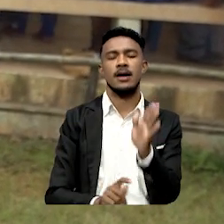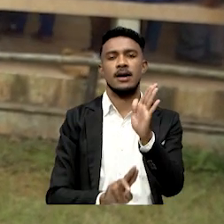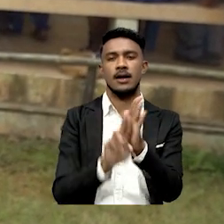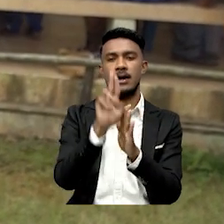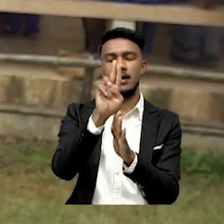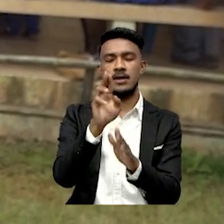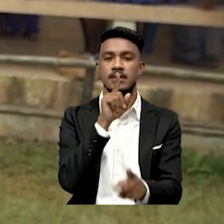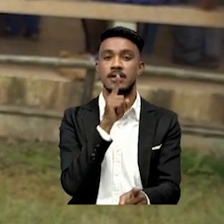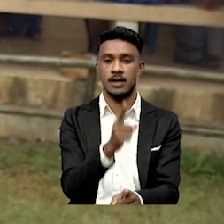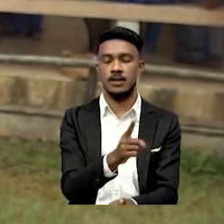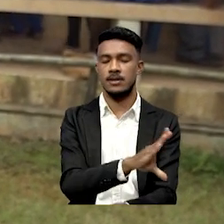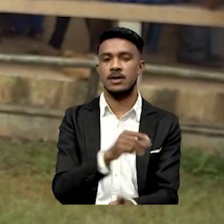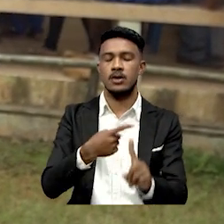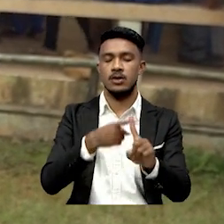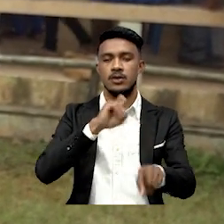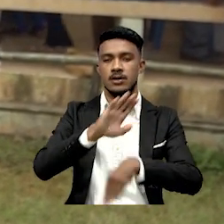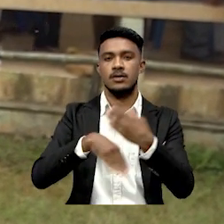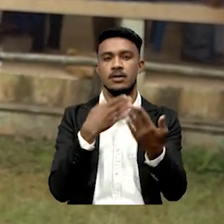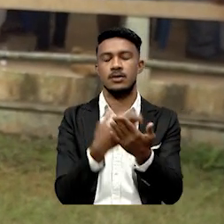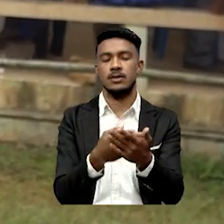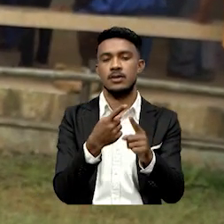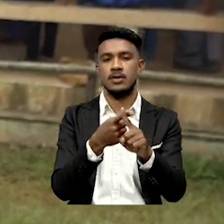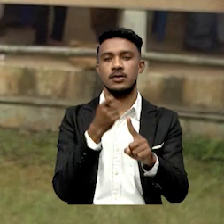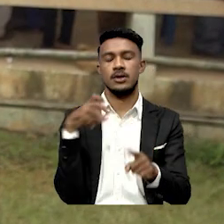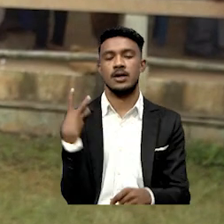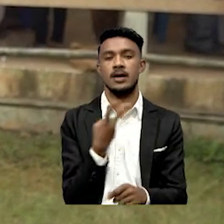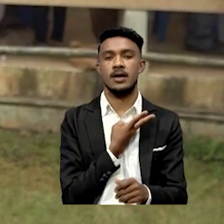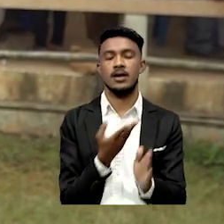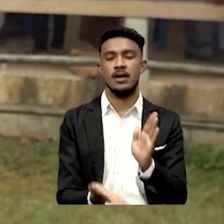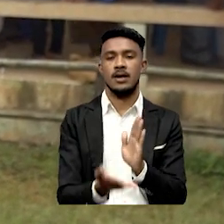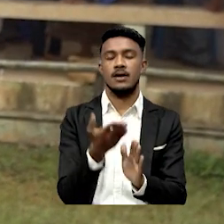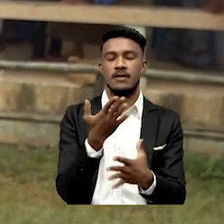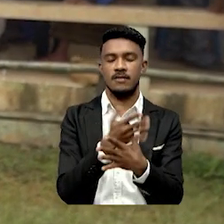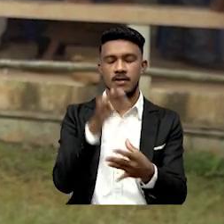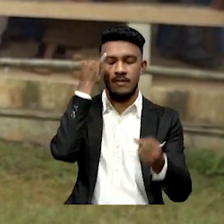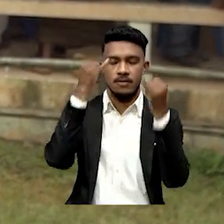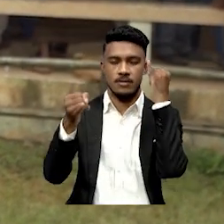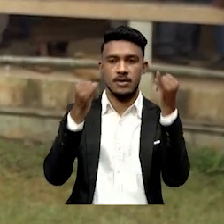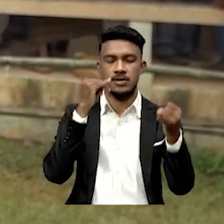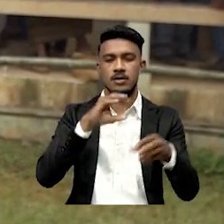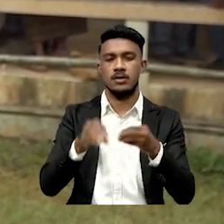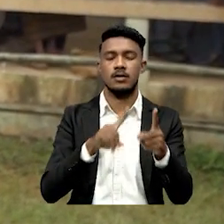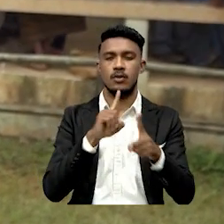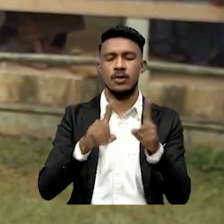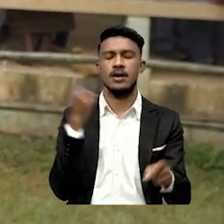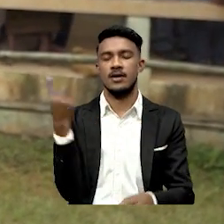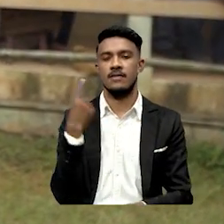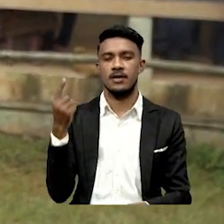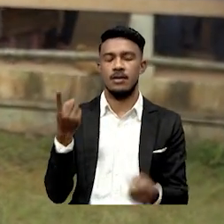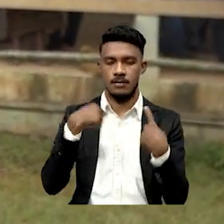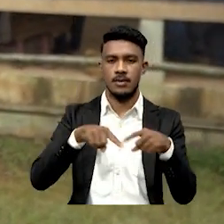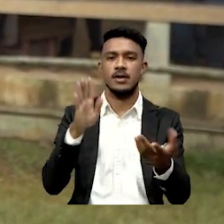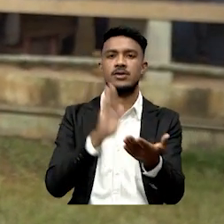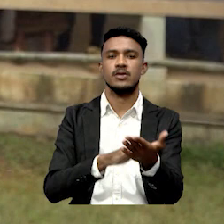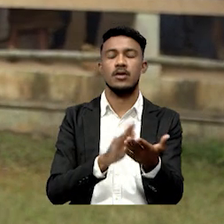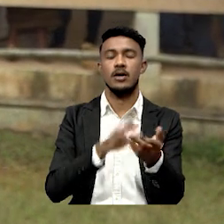as tebes maybe ita lihusi bocirne lihusi ita hasa ita ne promosan sauri yani ami kolei baik bai skola ami kolei skola